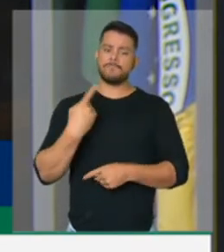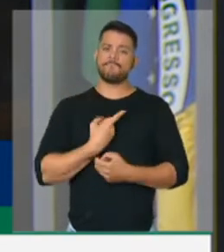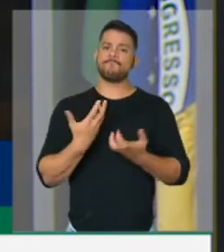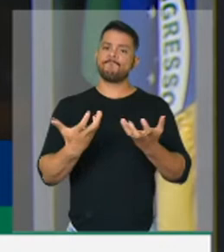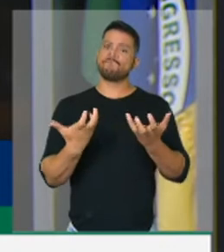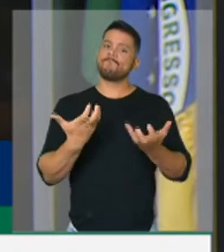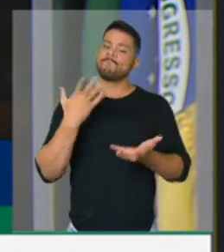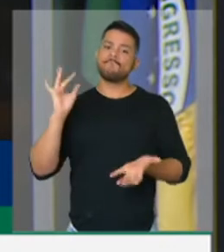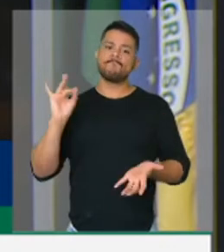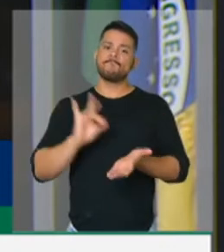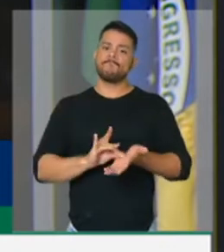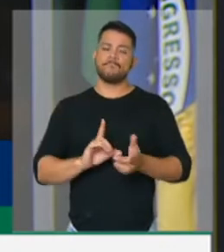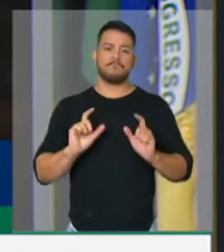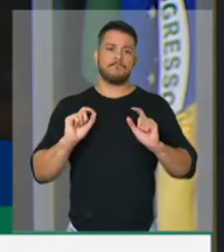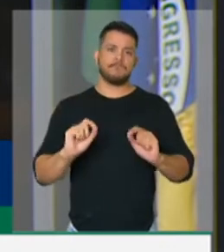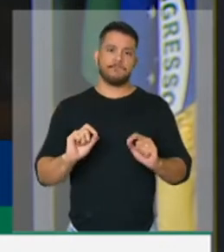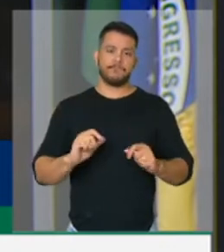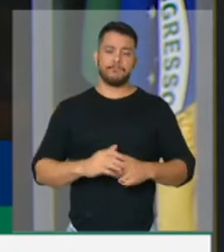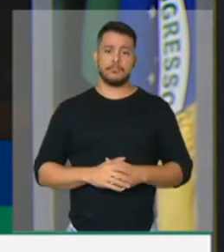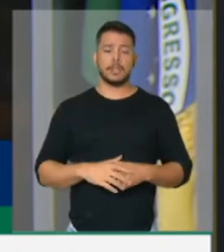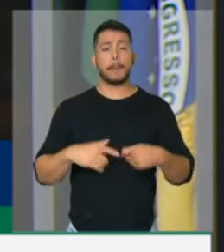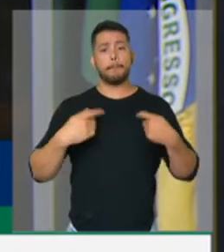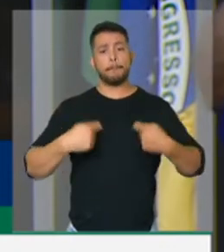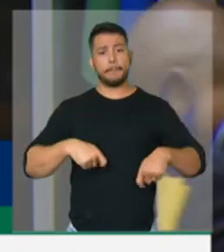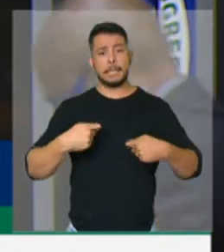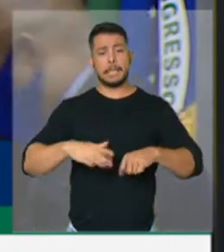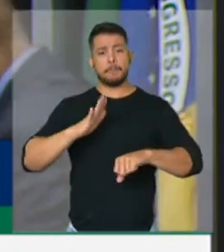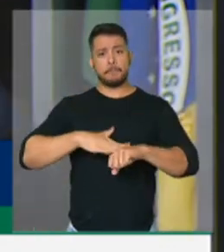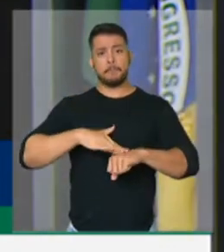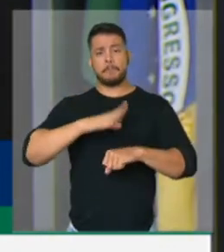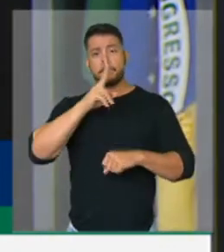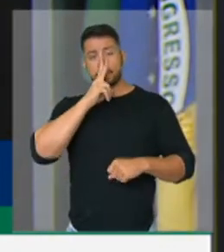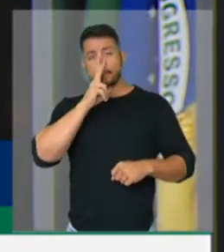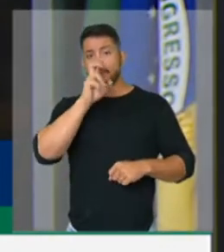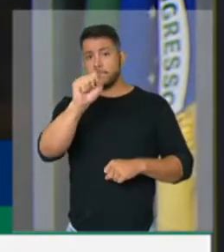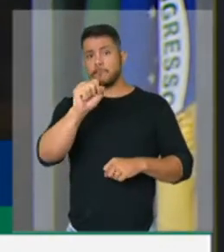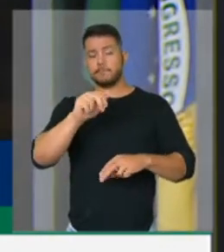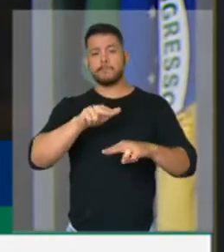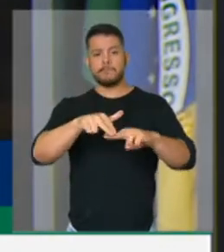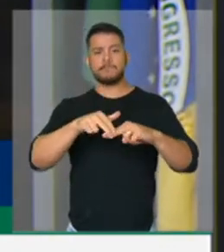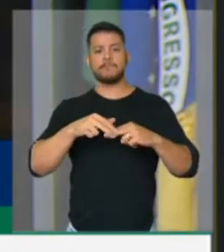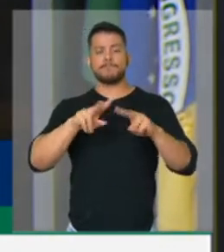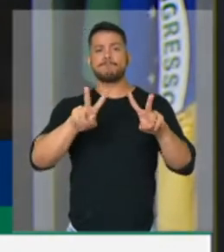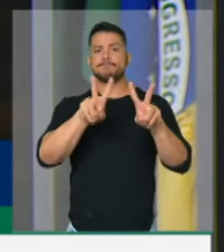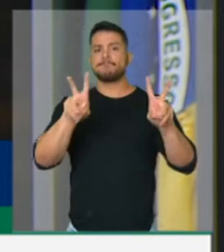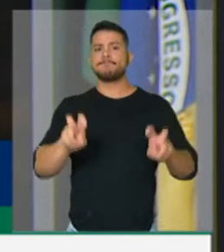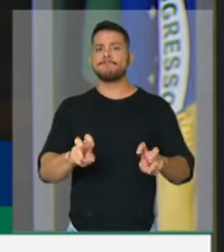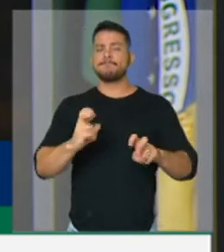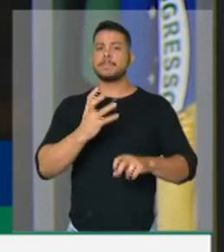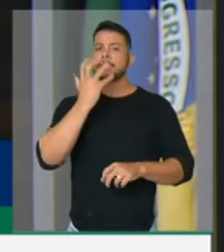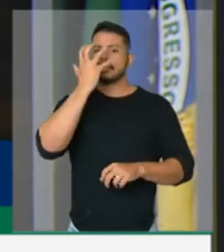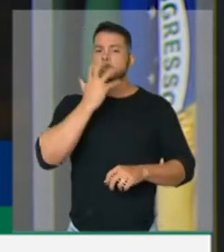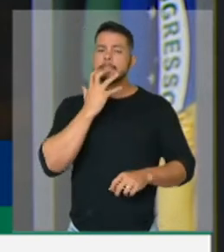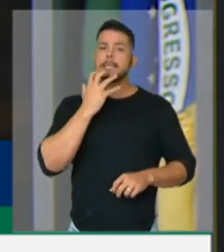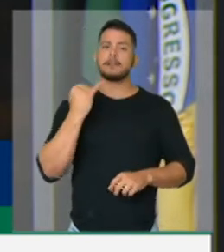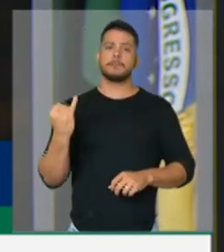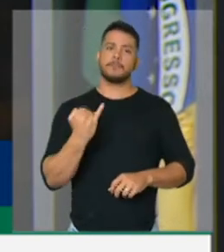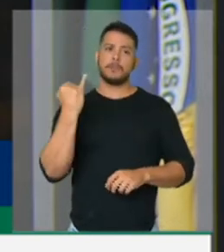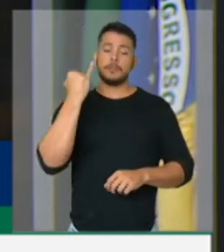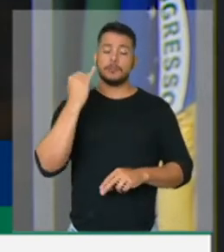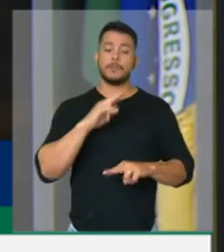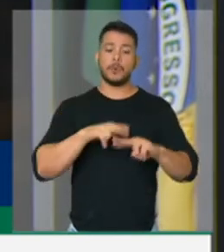forte. Por isso, é muito sério esse assunto e temos que saber qual é o tamanho do Estado que nós